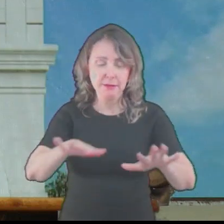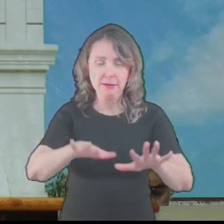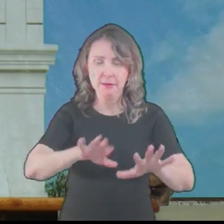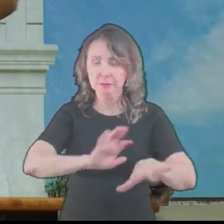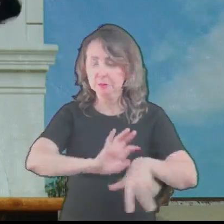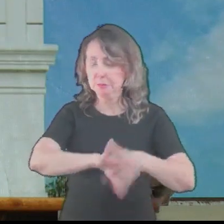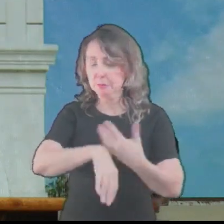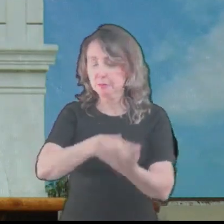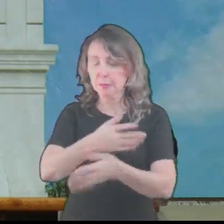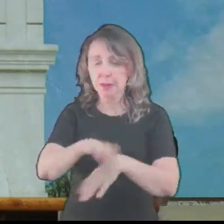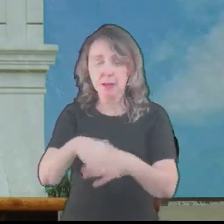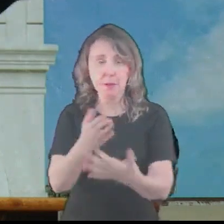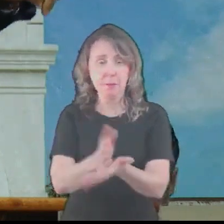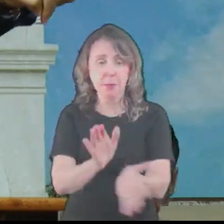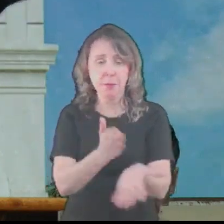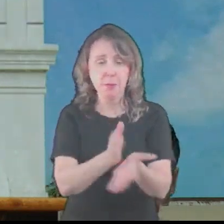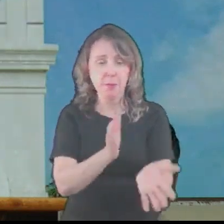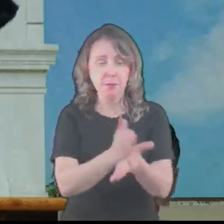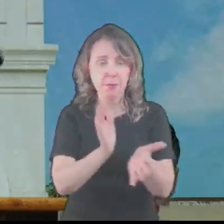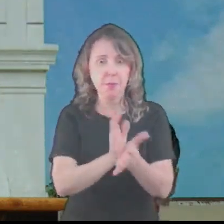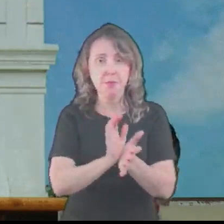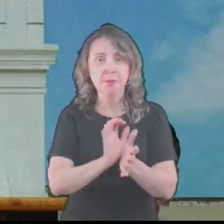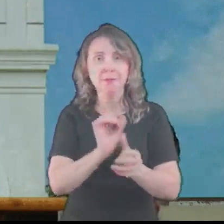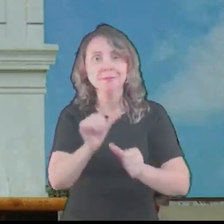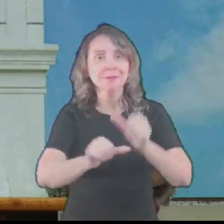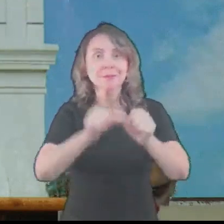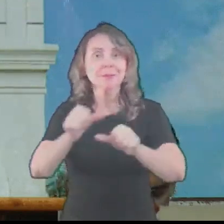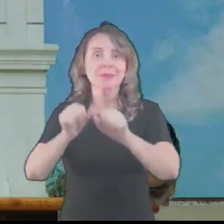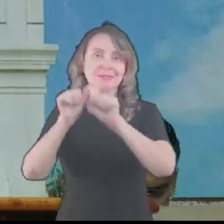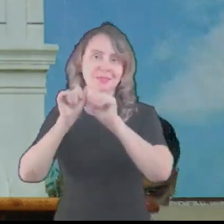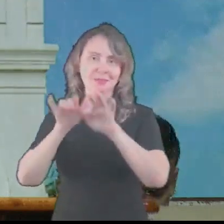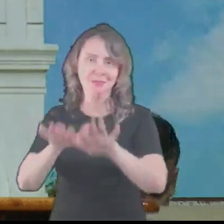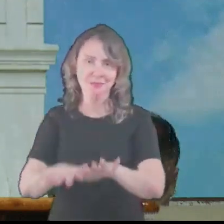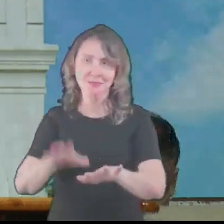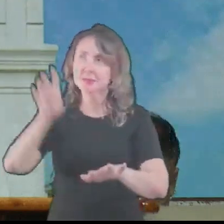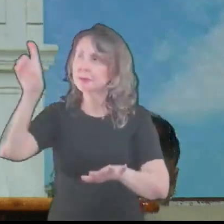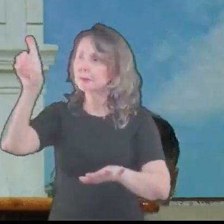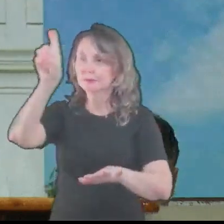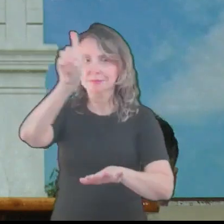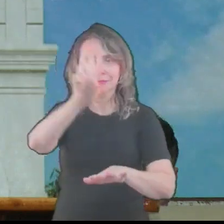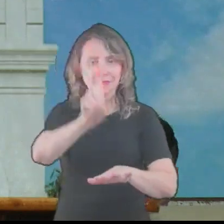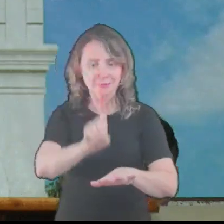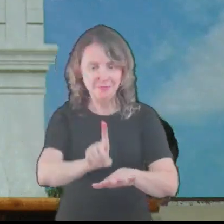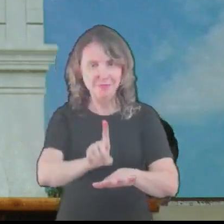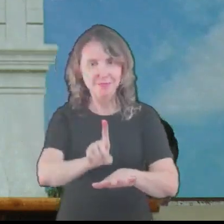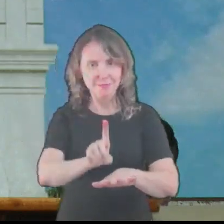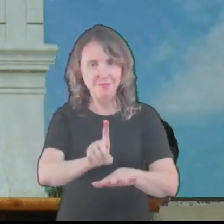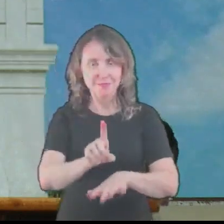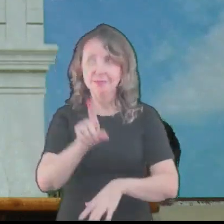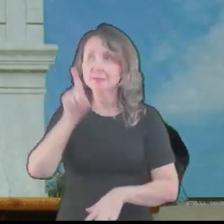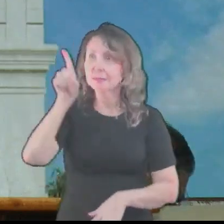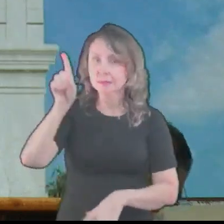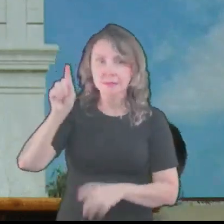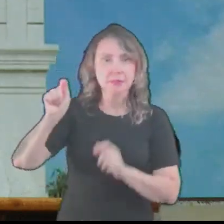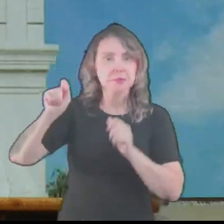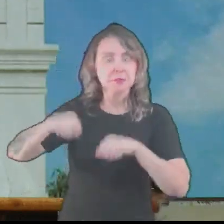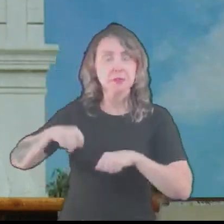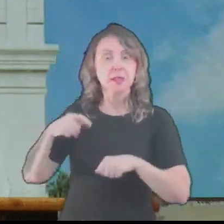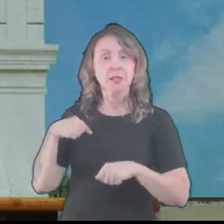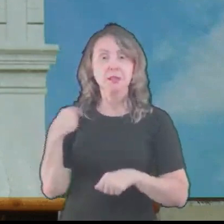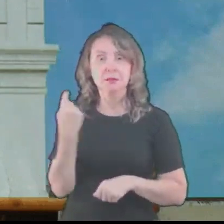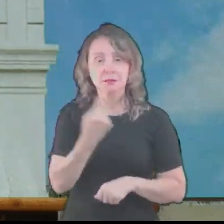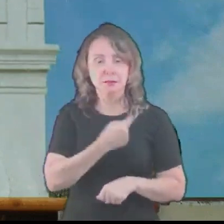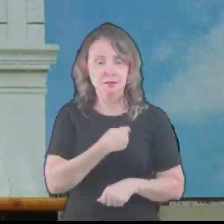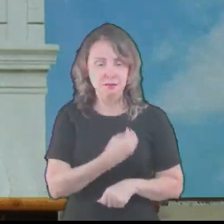transformem em bênçãos, ele está aqui nesta noite. Só ele pode mudar a nossa história. Só ele